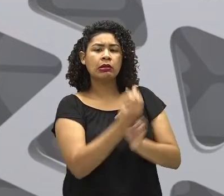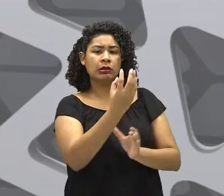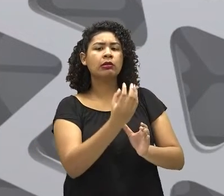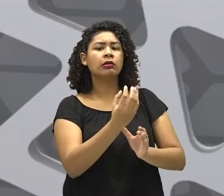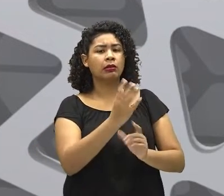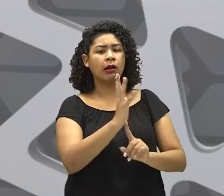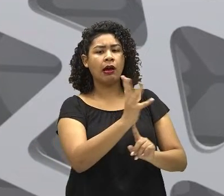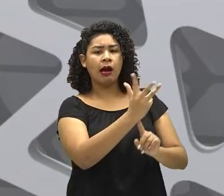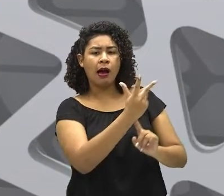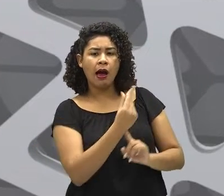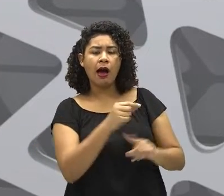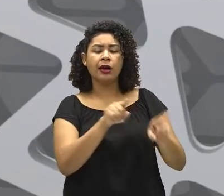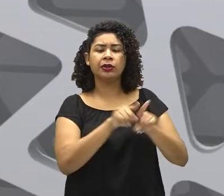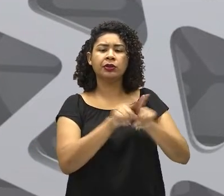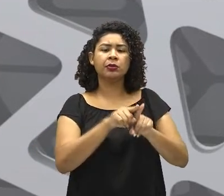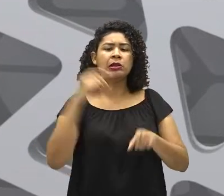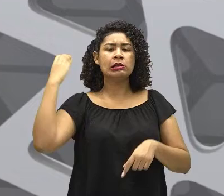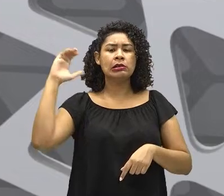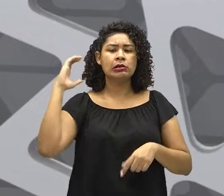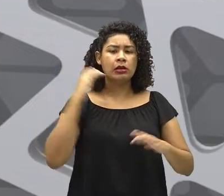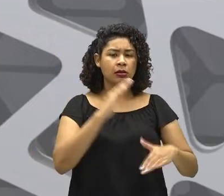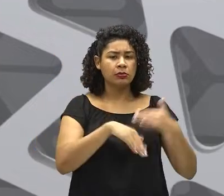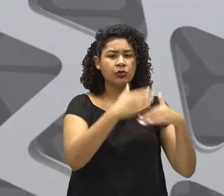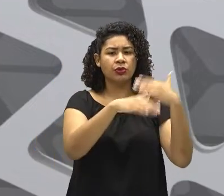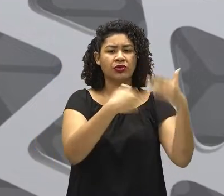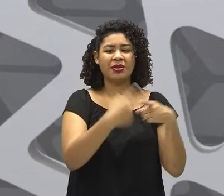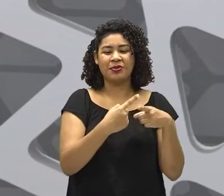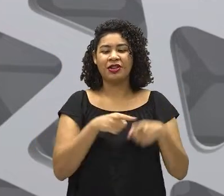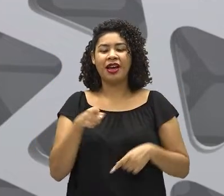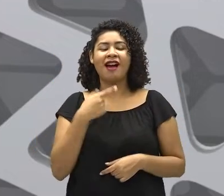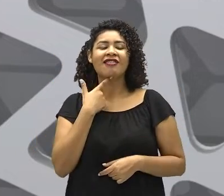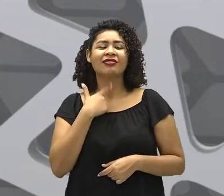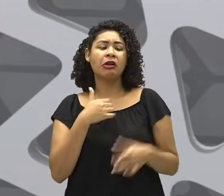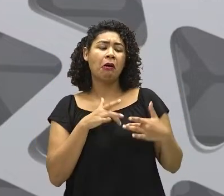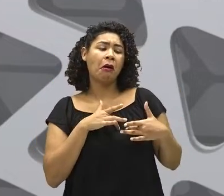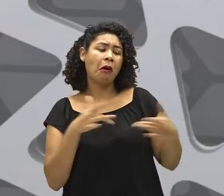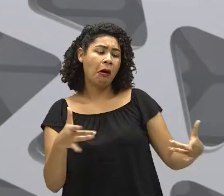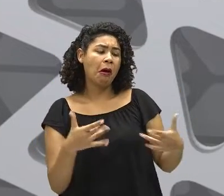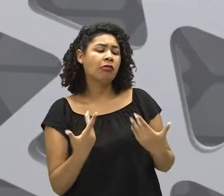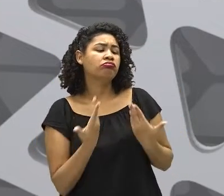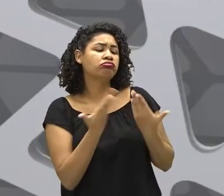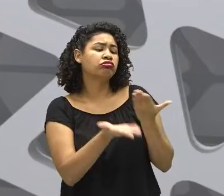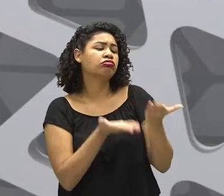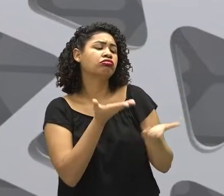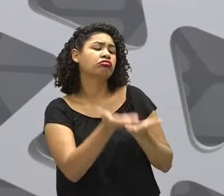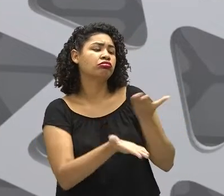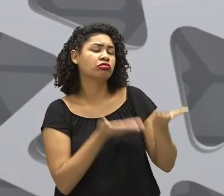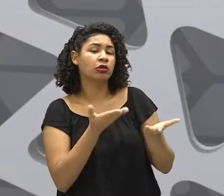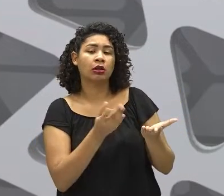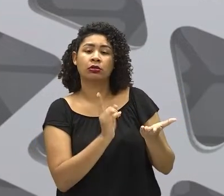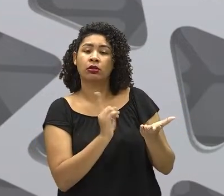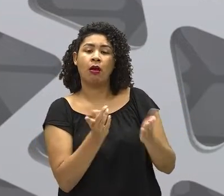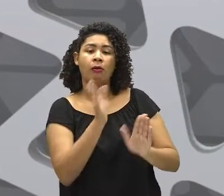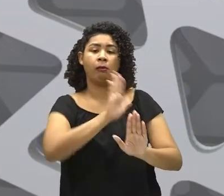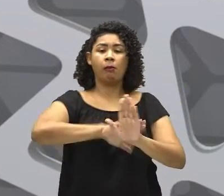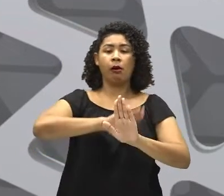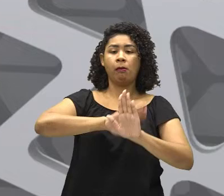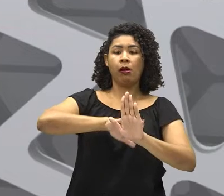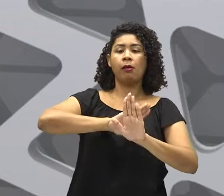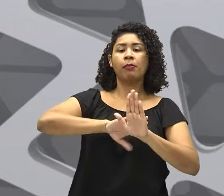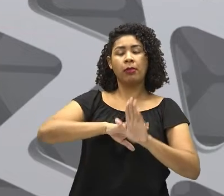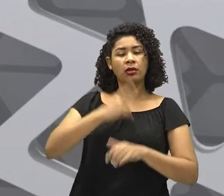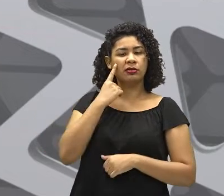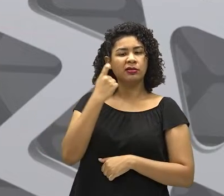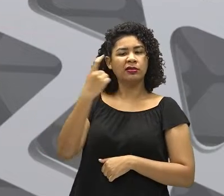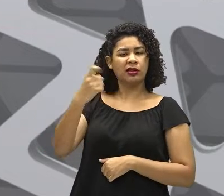científico daquele momento, que eles faziam porque eles eram apenas benfeitores, não. Claro, eles tinham interesse por trás disso. No caso,